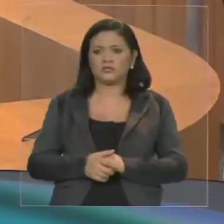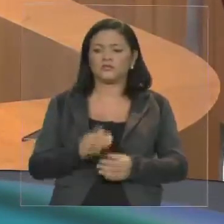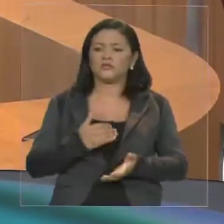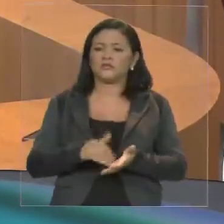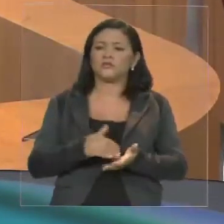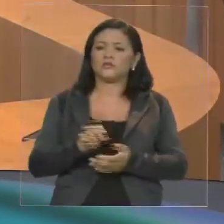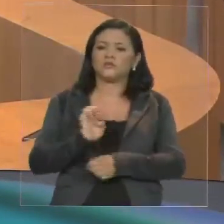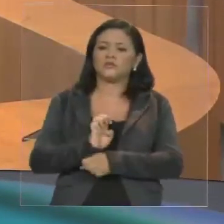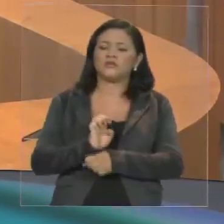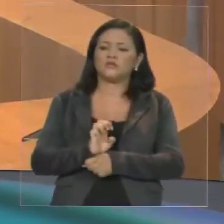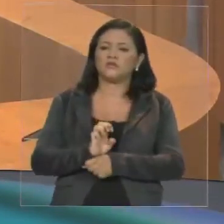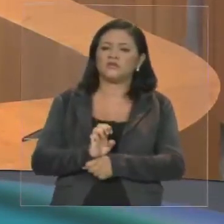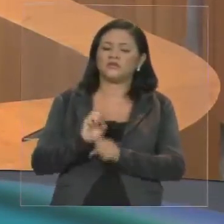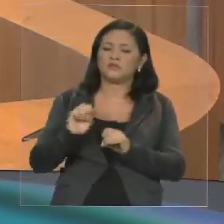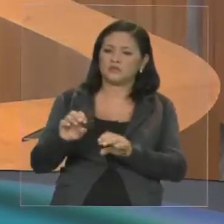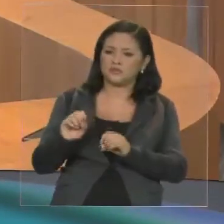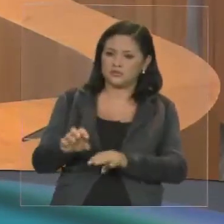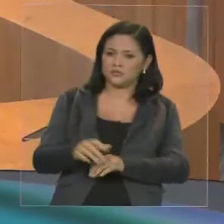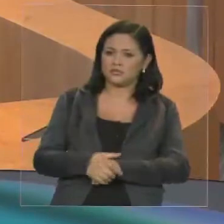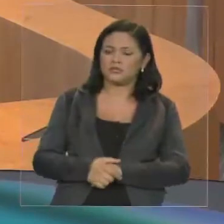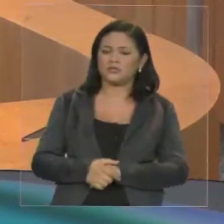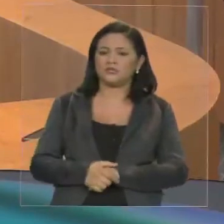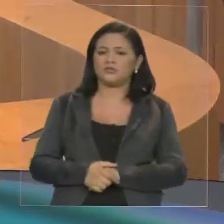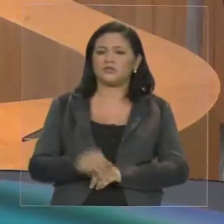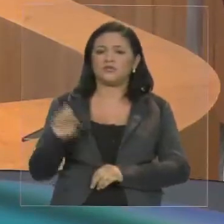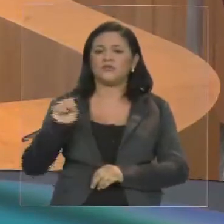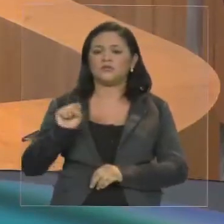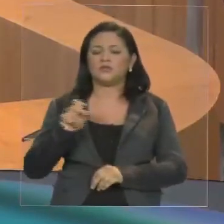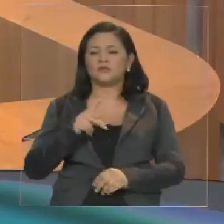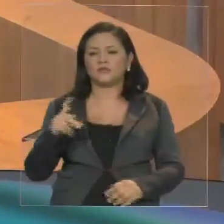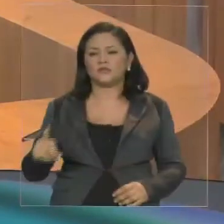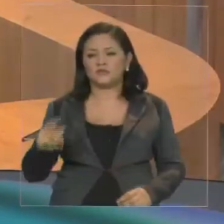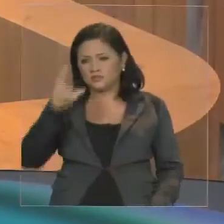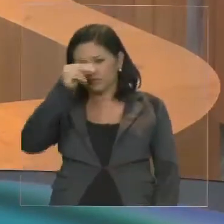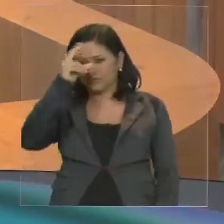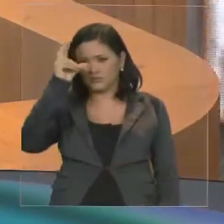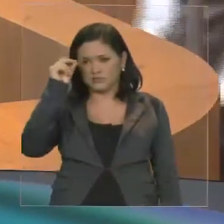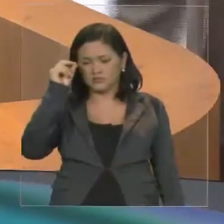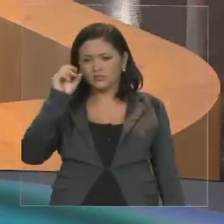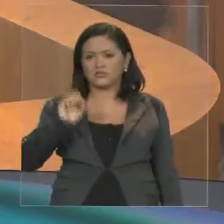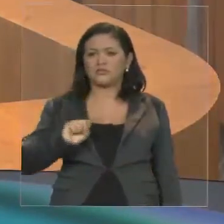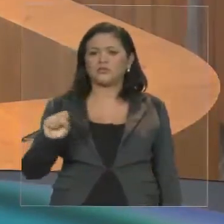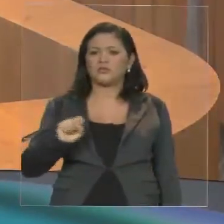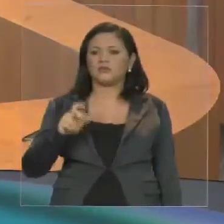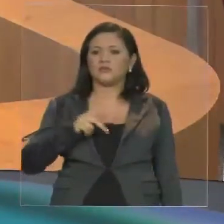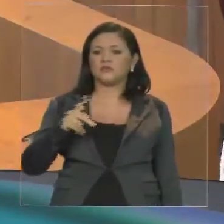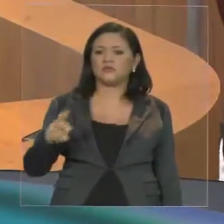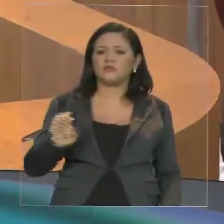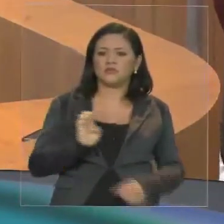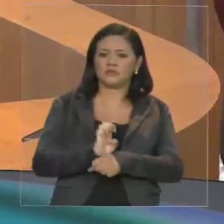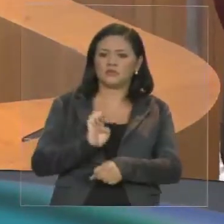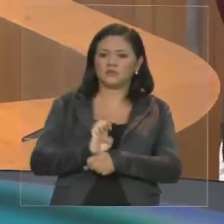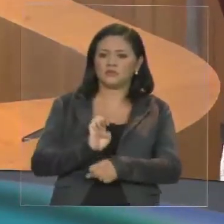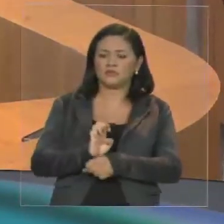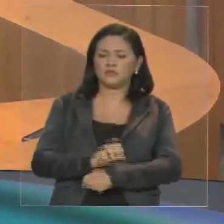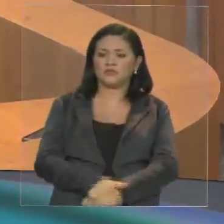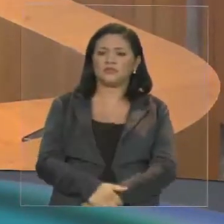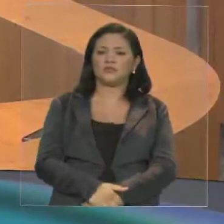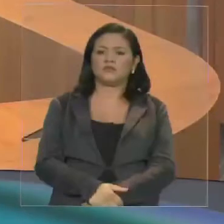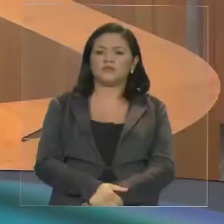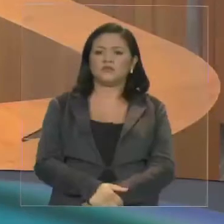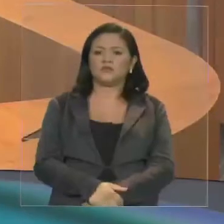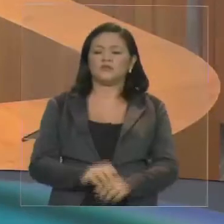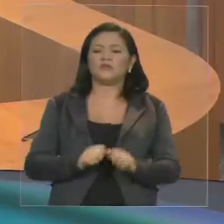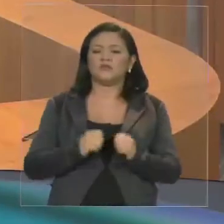secretário estadual de educação, sindicatos professores municipais, sindicatos professores estaduais,